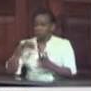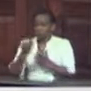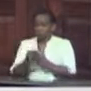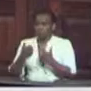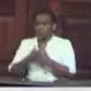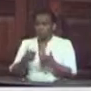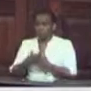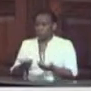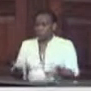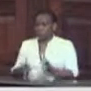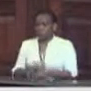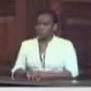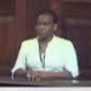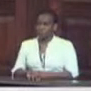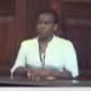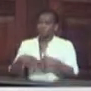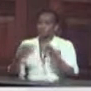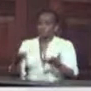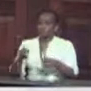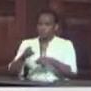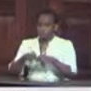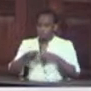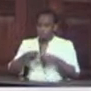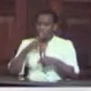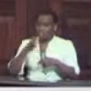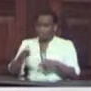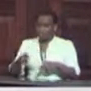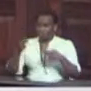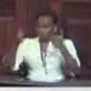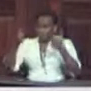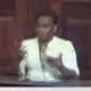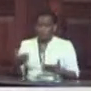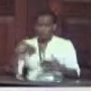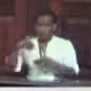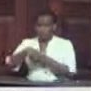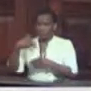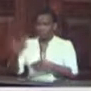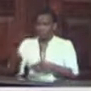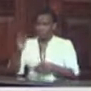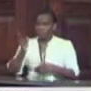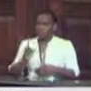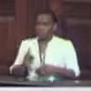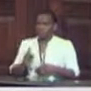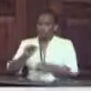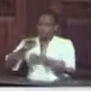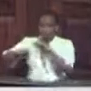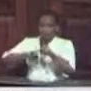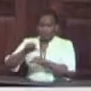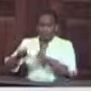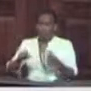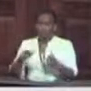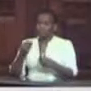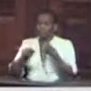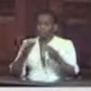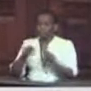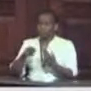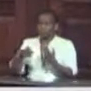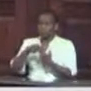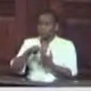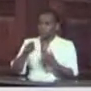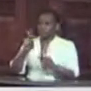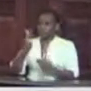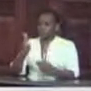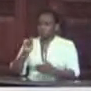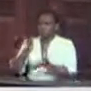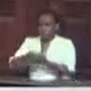dos seus longos deslocamentos então essas são as razões para que o meu voto fosse contrário à mudança na forma de concessão e